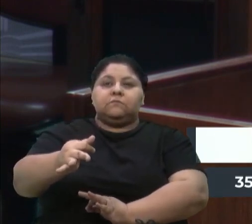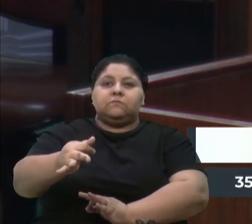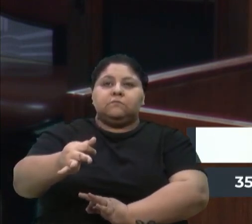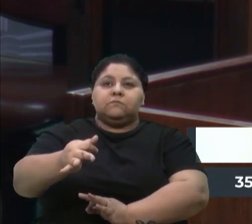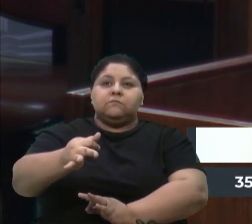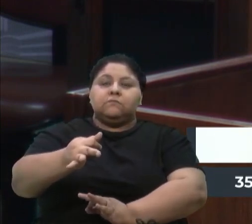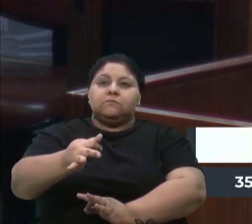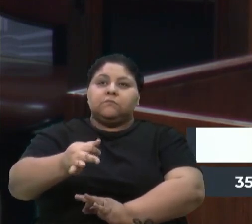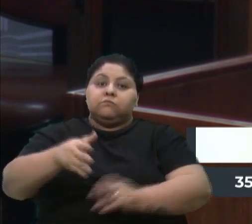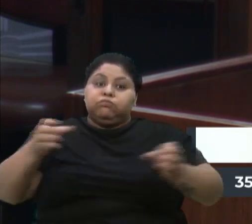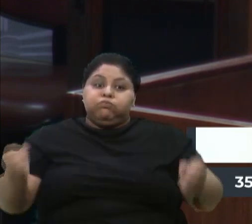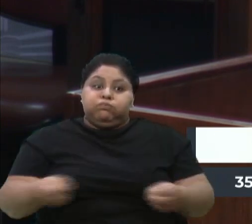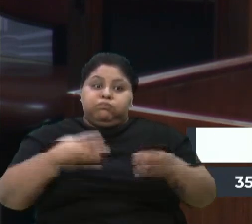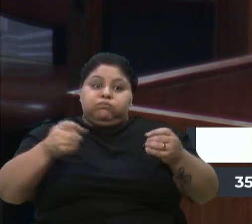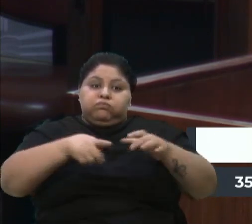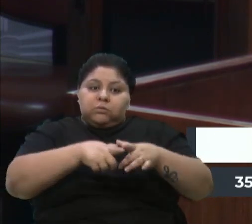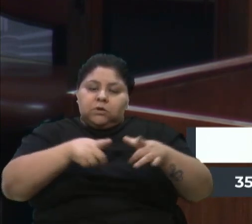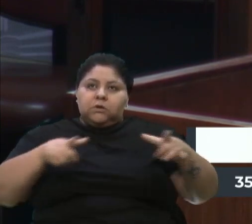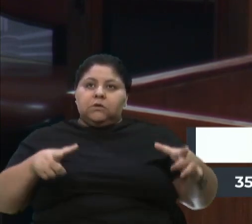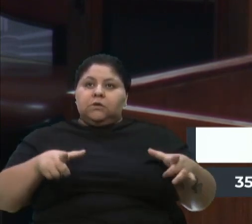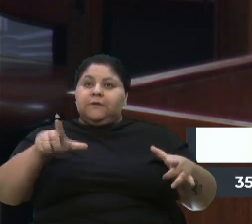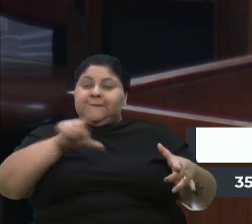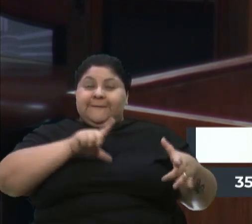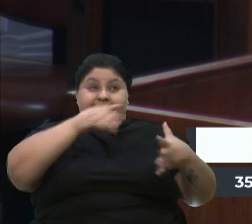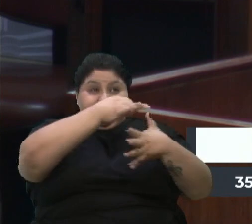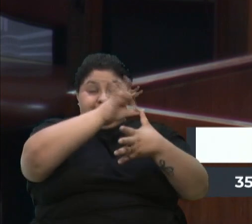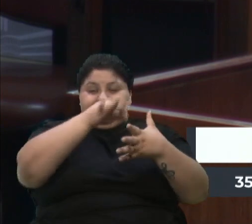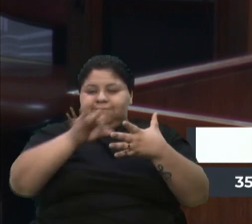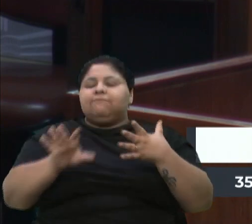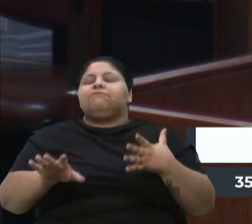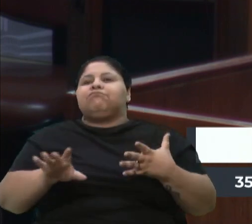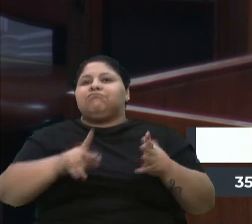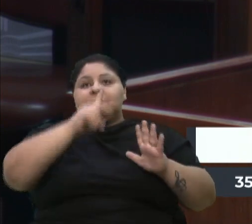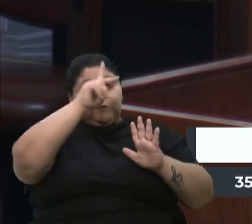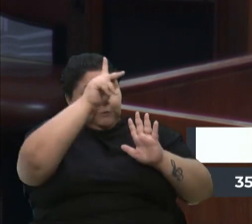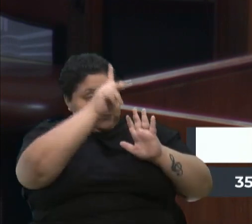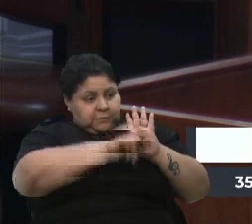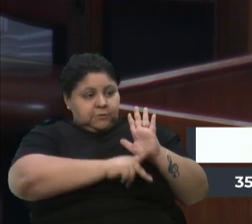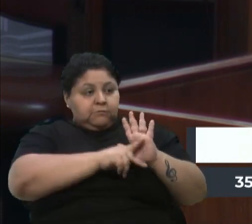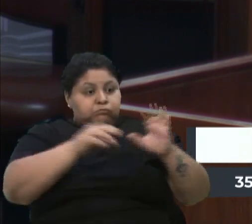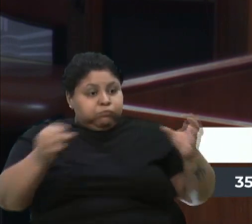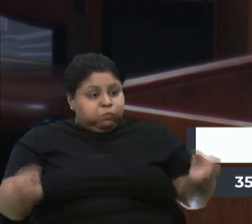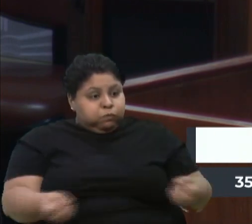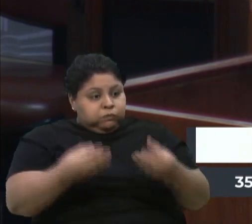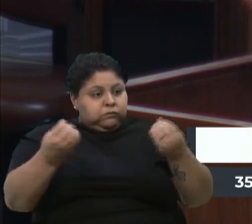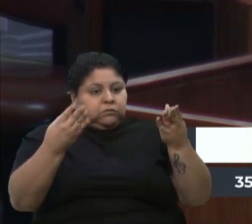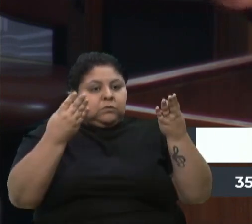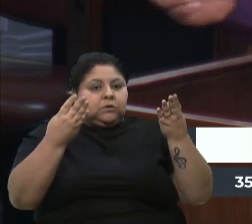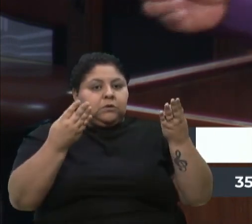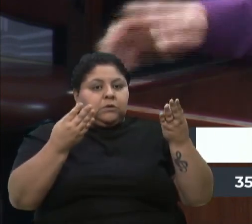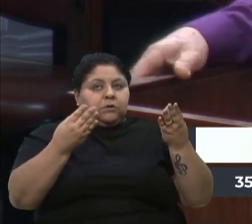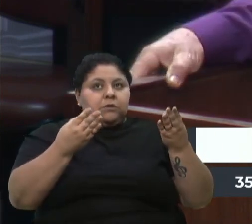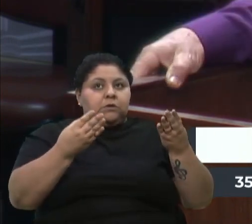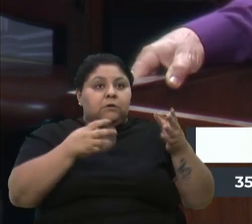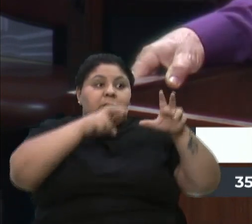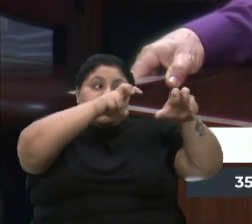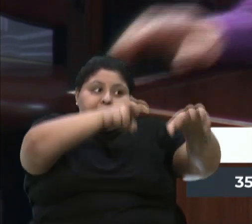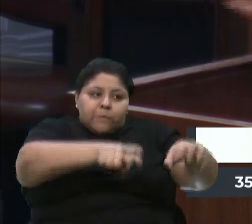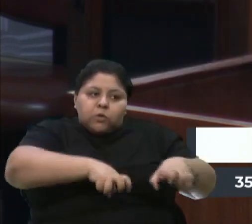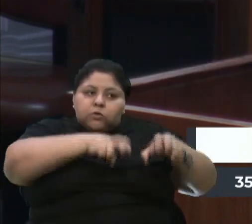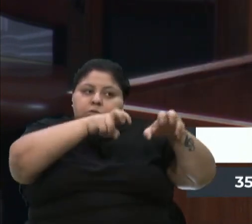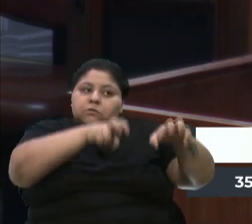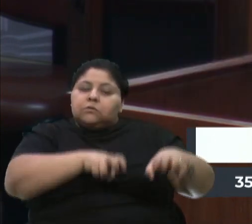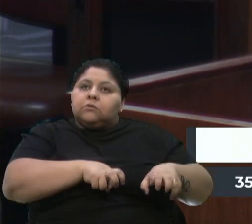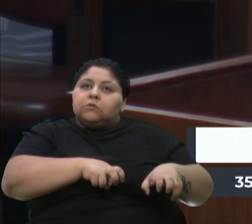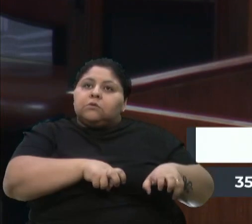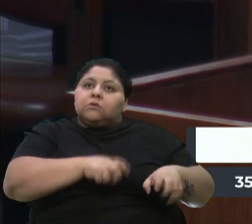do incentivo maior ainda, mas tem que ter critérios. O projeto, ele é para incentivo para produtores. Para